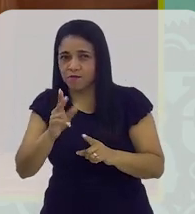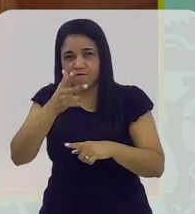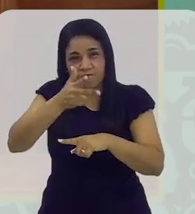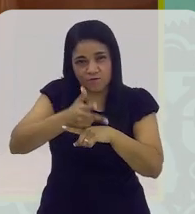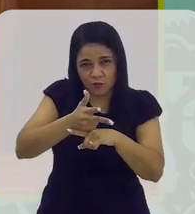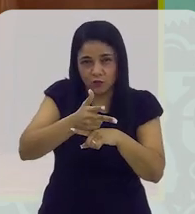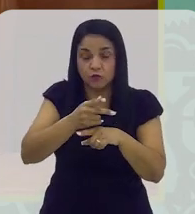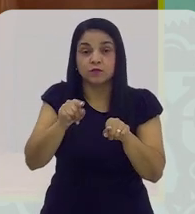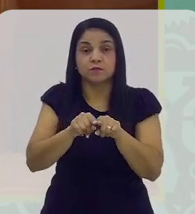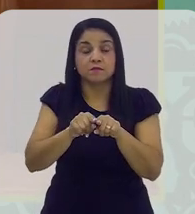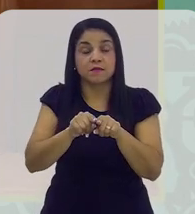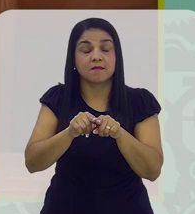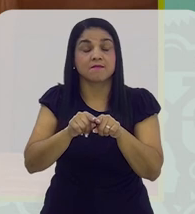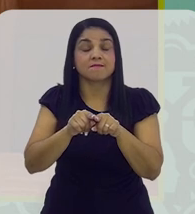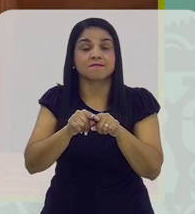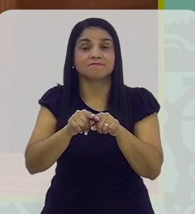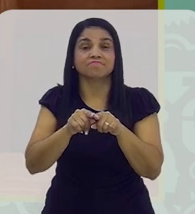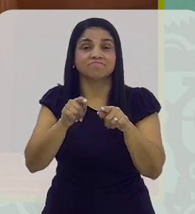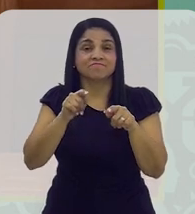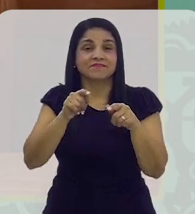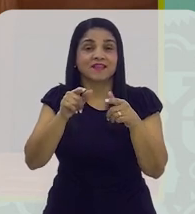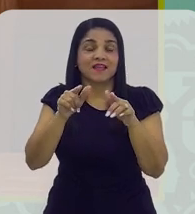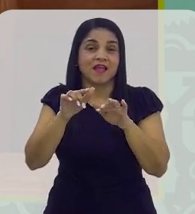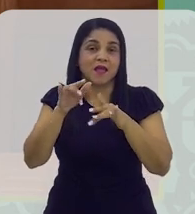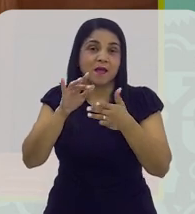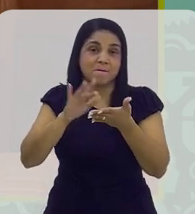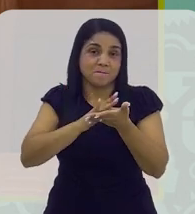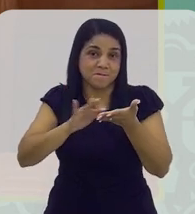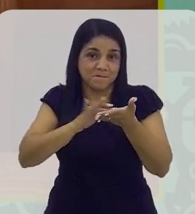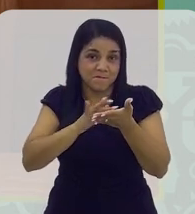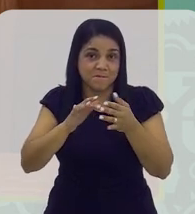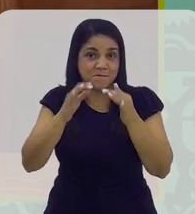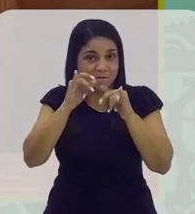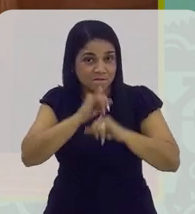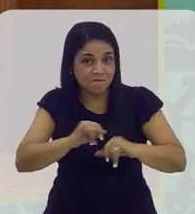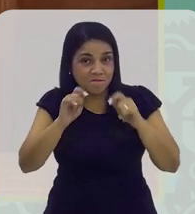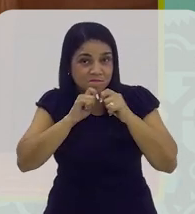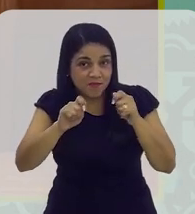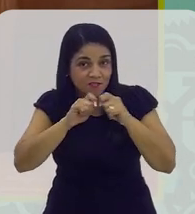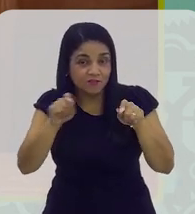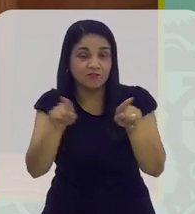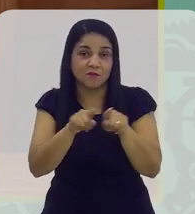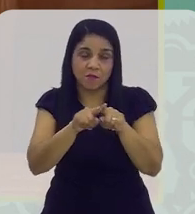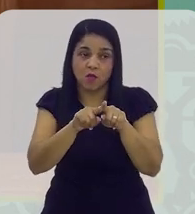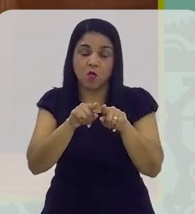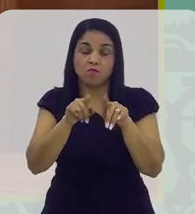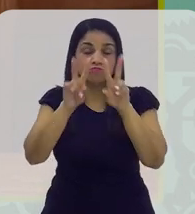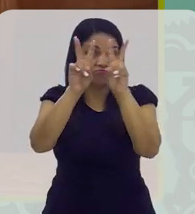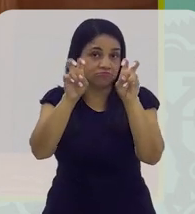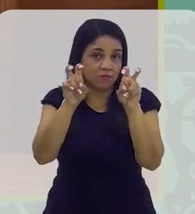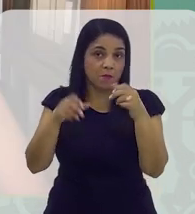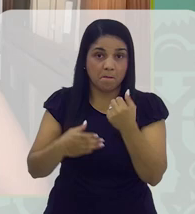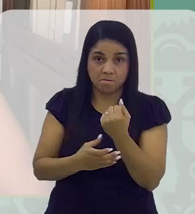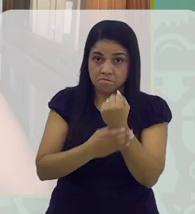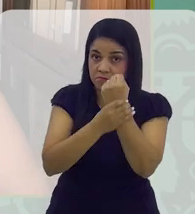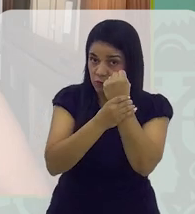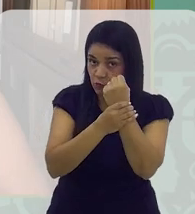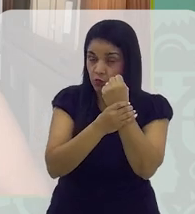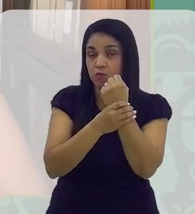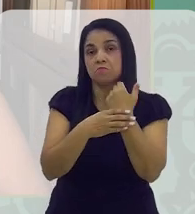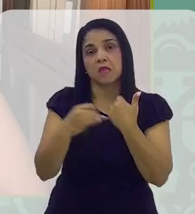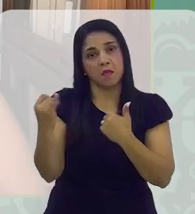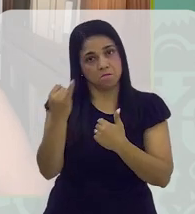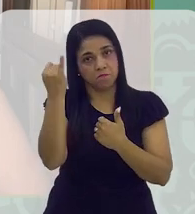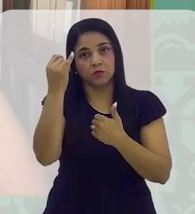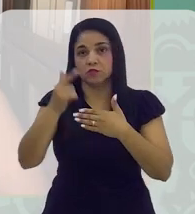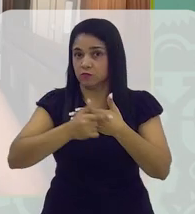Então, a mídia também, quando ela trata o assunto de maneira segura, ela tem um papel importante. Assim como a própria